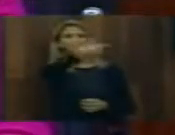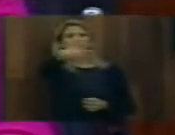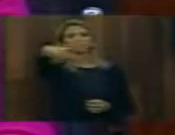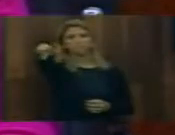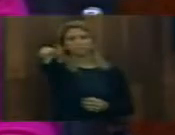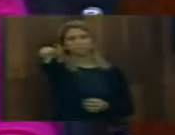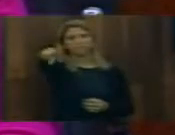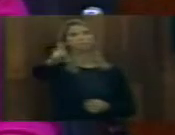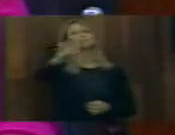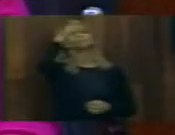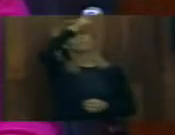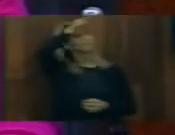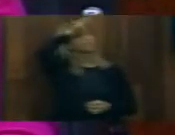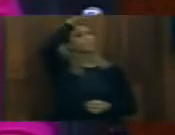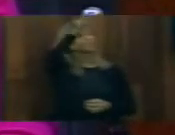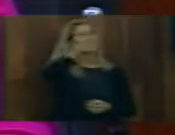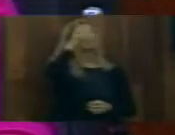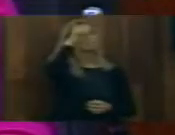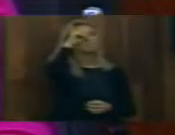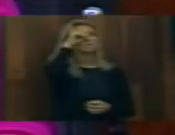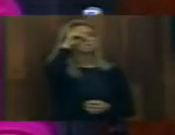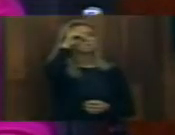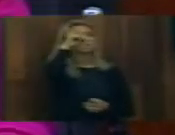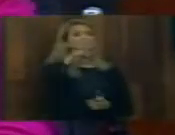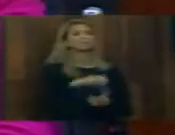0060/2019, Adriano Guilherme de Teves Moreno.